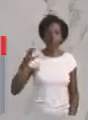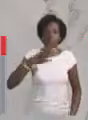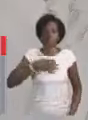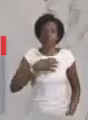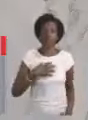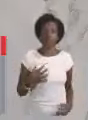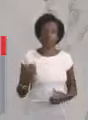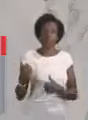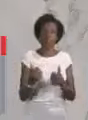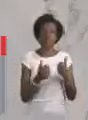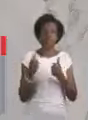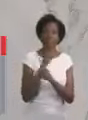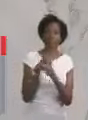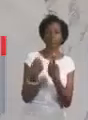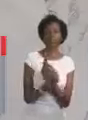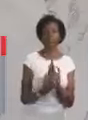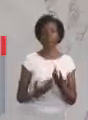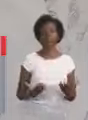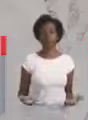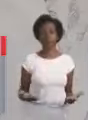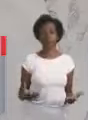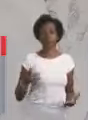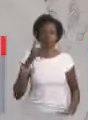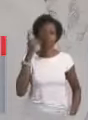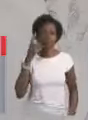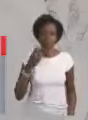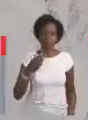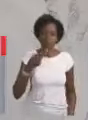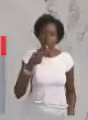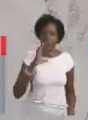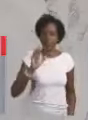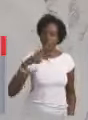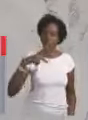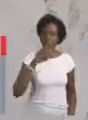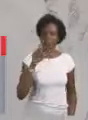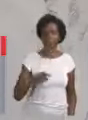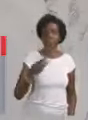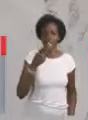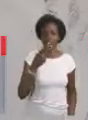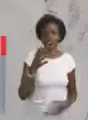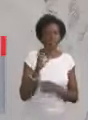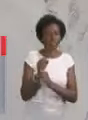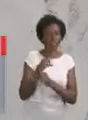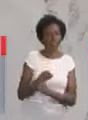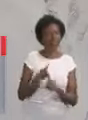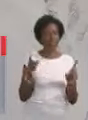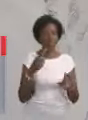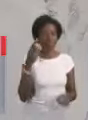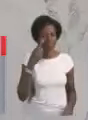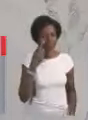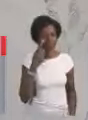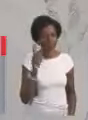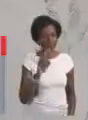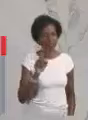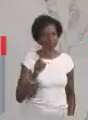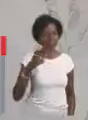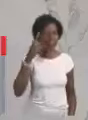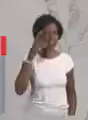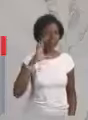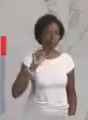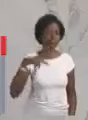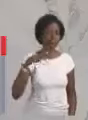de bem-estar social né do deputado Cabeça falou aqui da questão orçamentária mas não vi nenhum momento Deputado capez